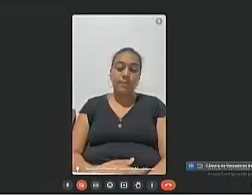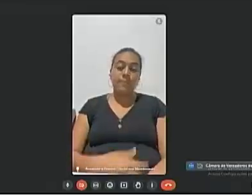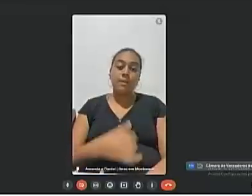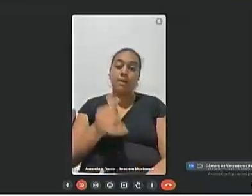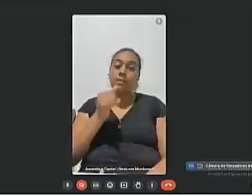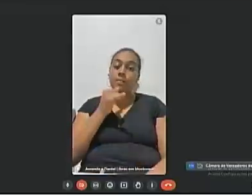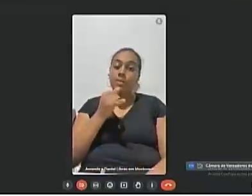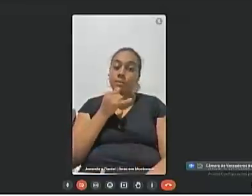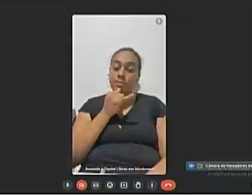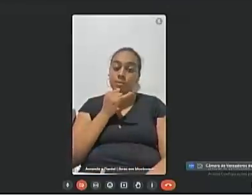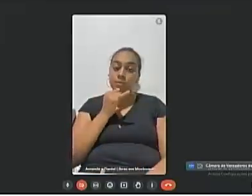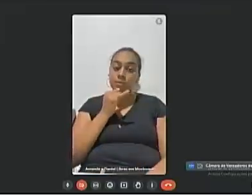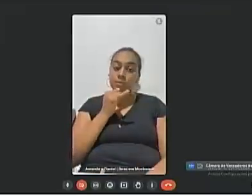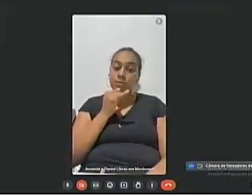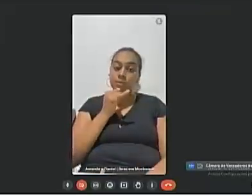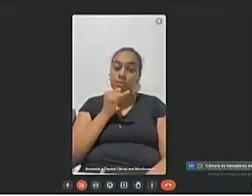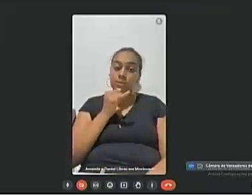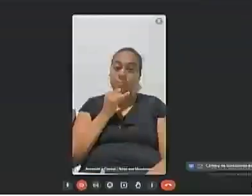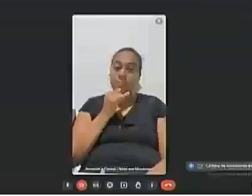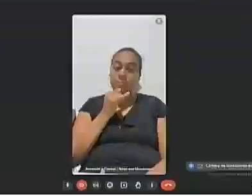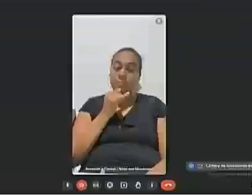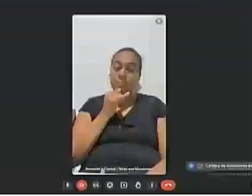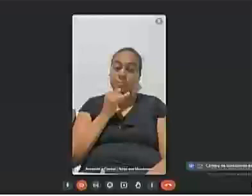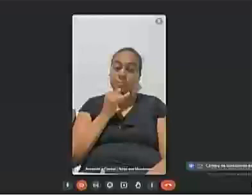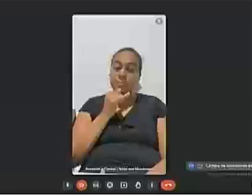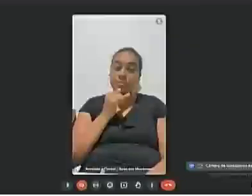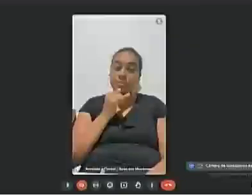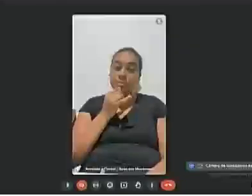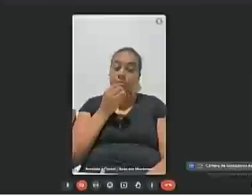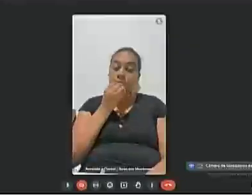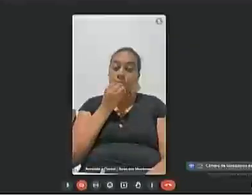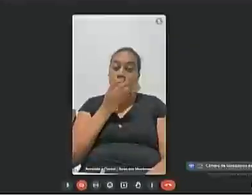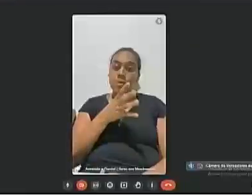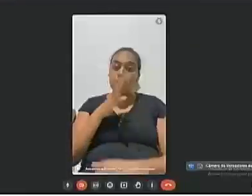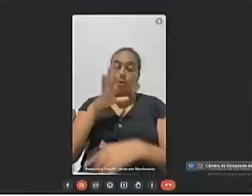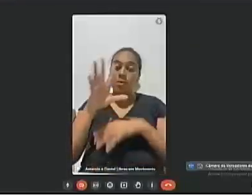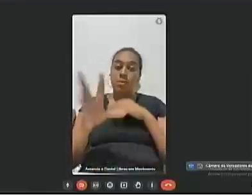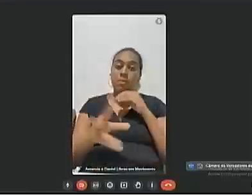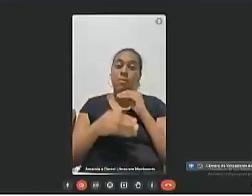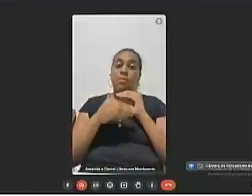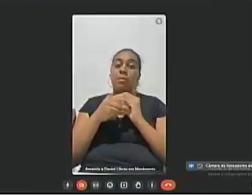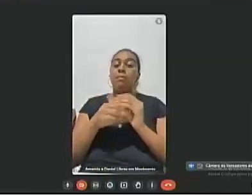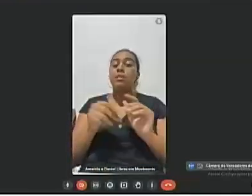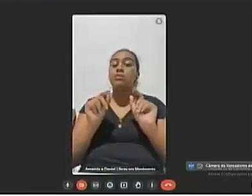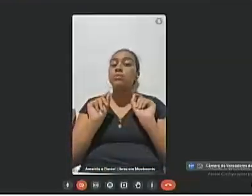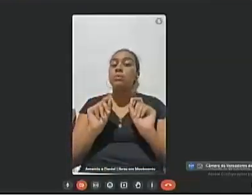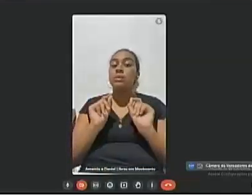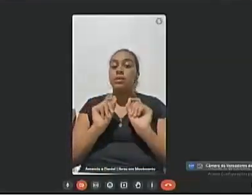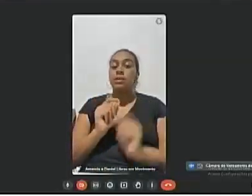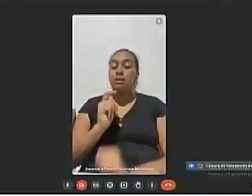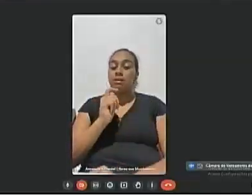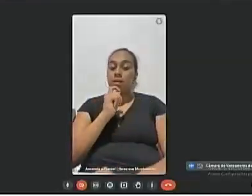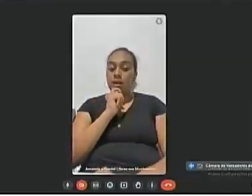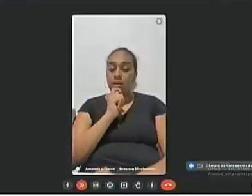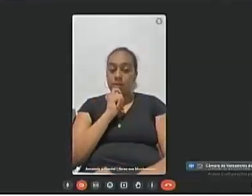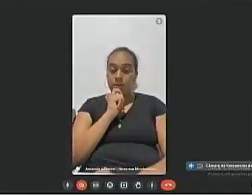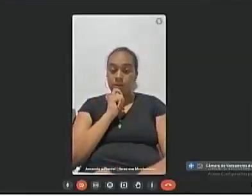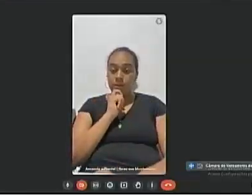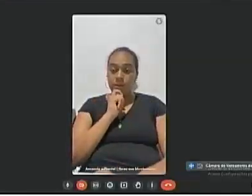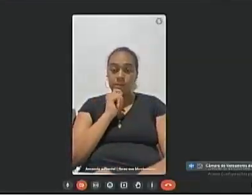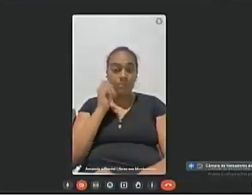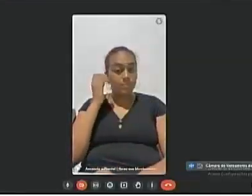corte, né? E um bom complemento seria ainda, o que já